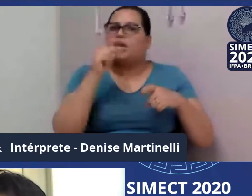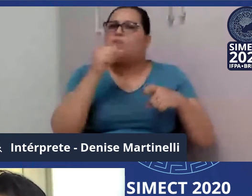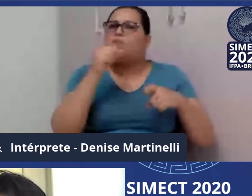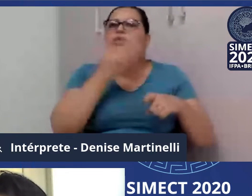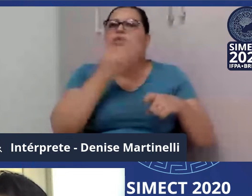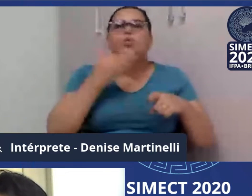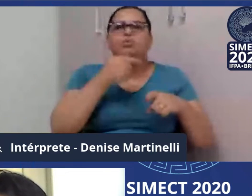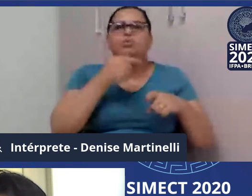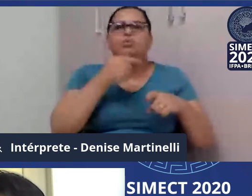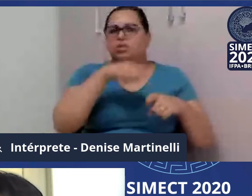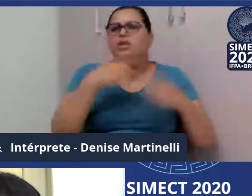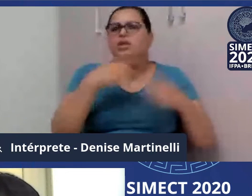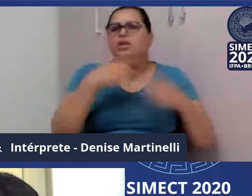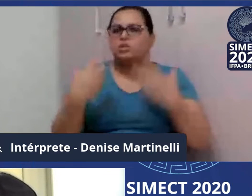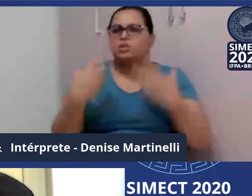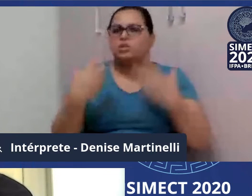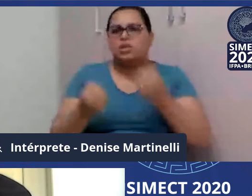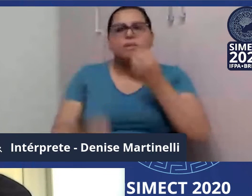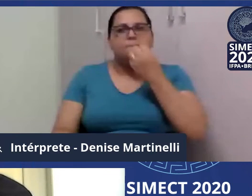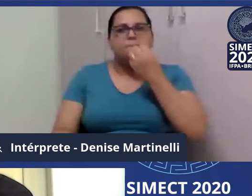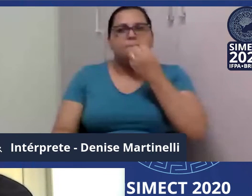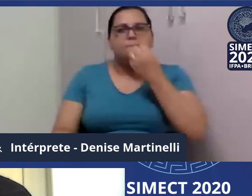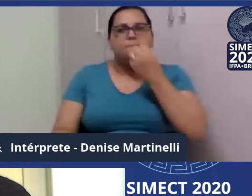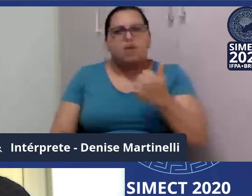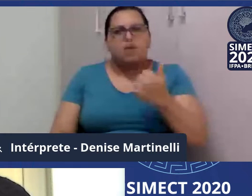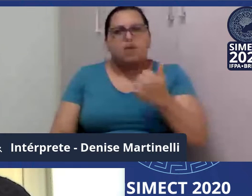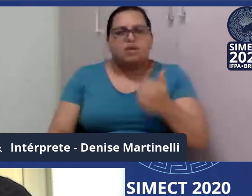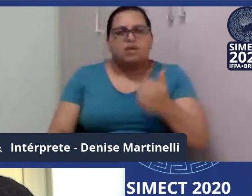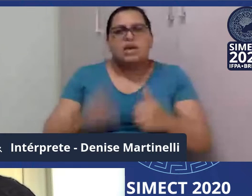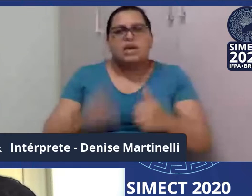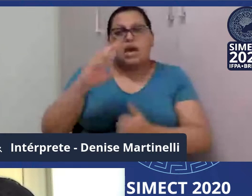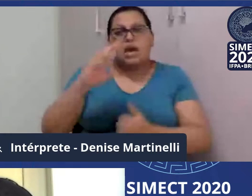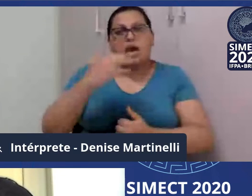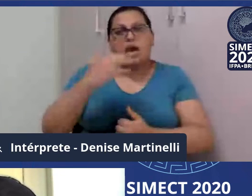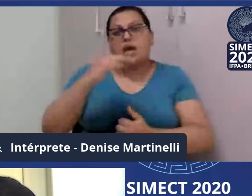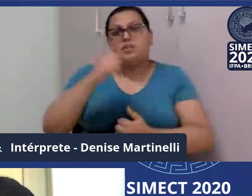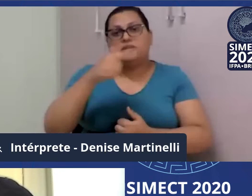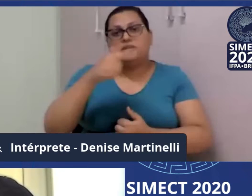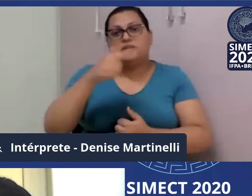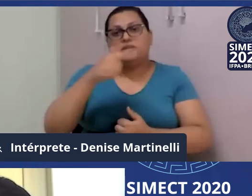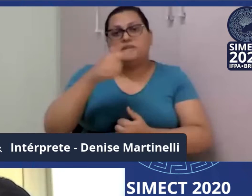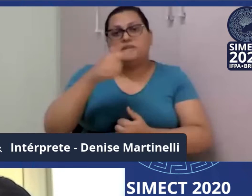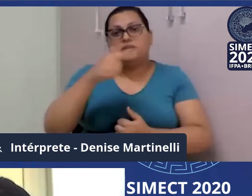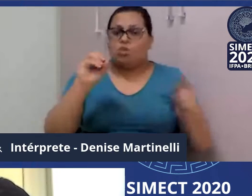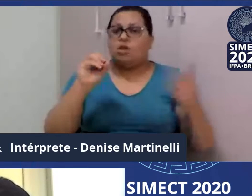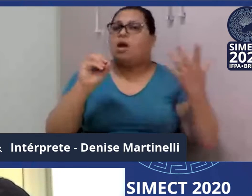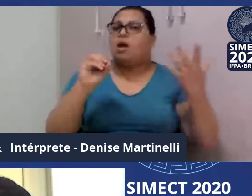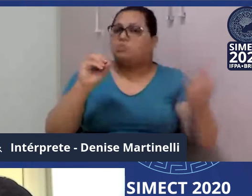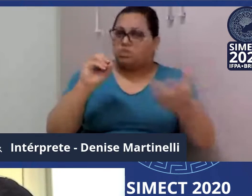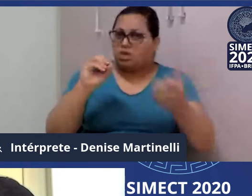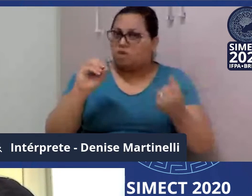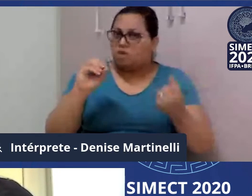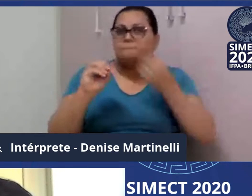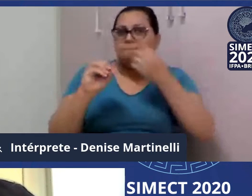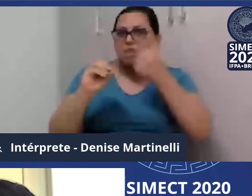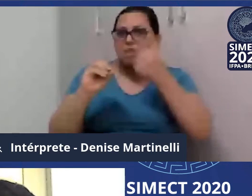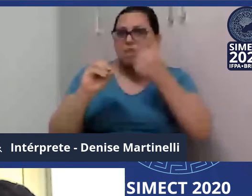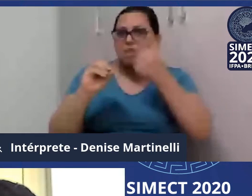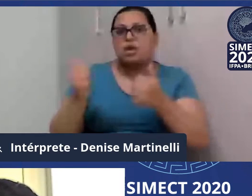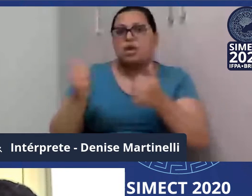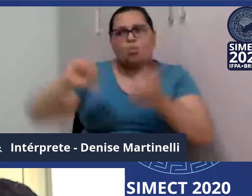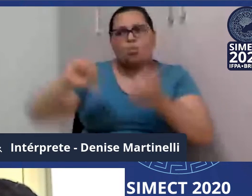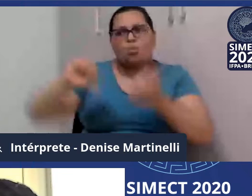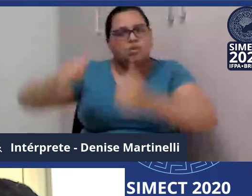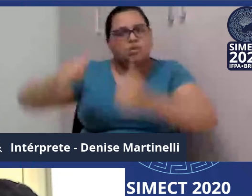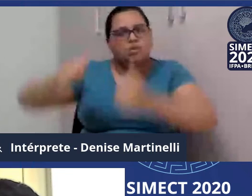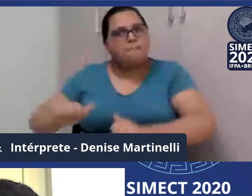Se alimentam bem com ração, aceitam bem. É importante a ração ser de boa qualidade. E a ração que a gente usa é